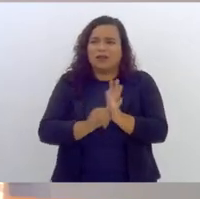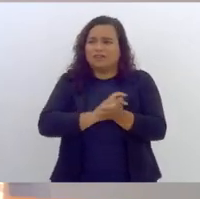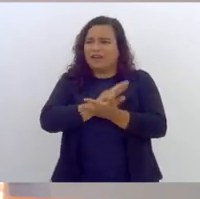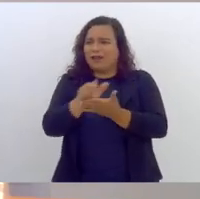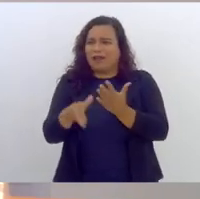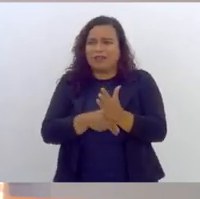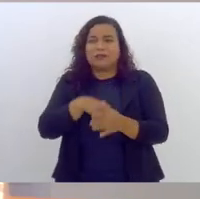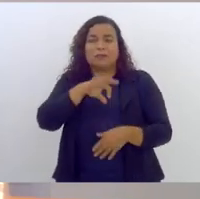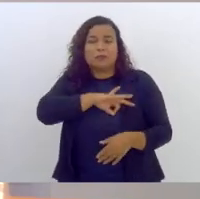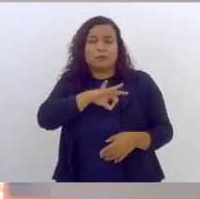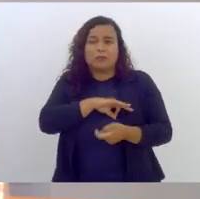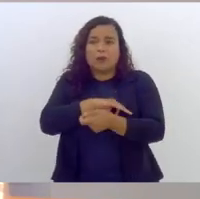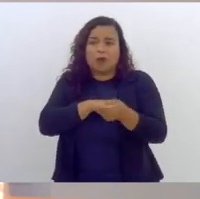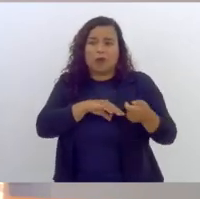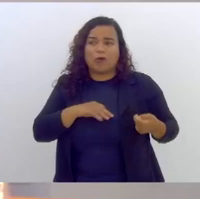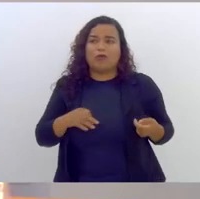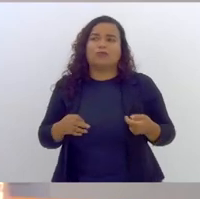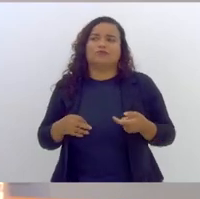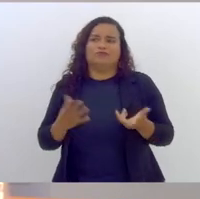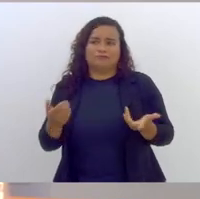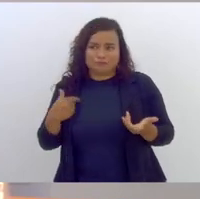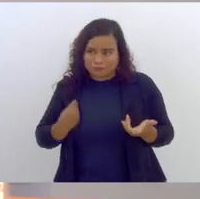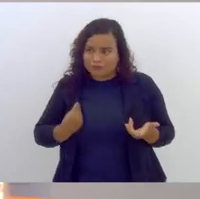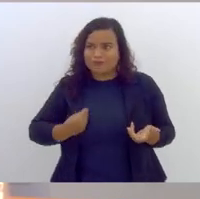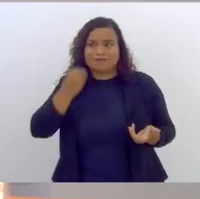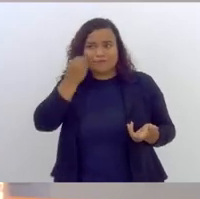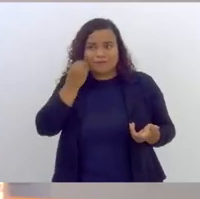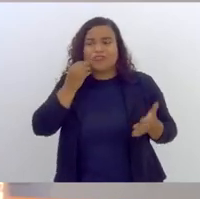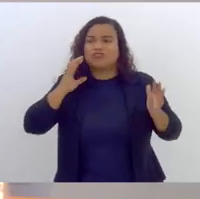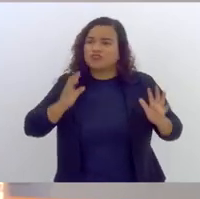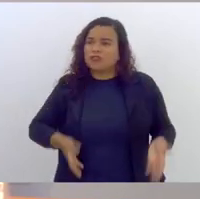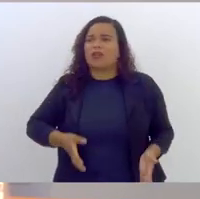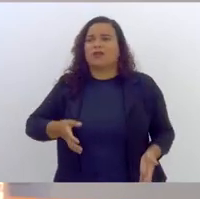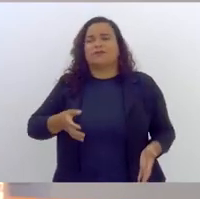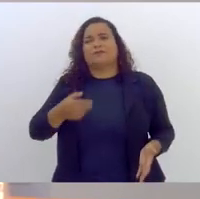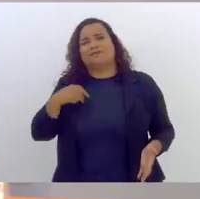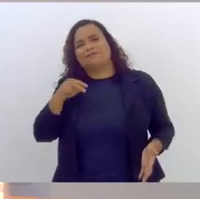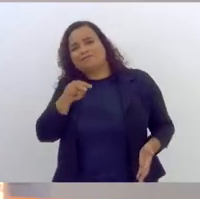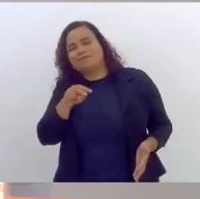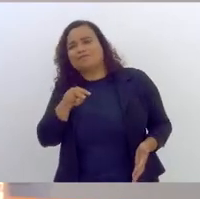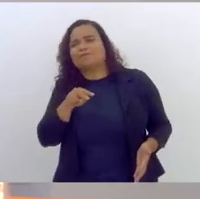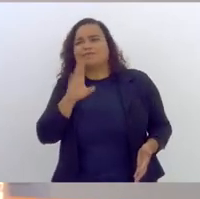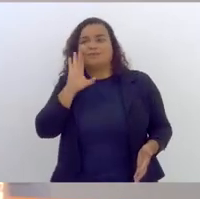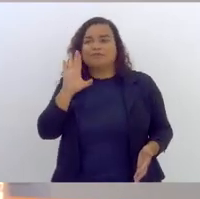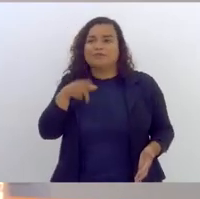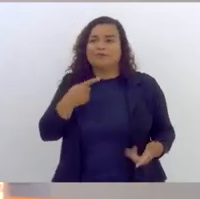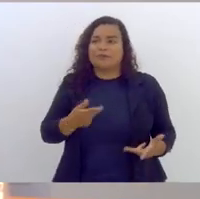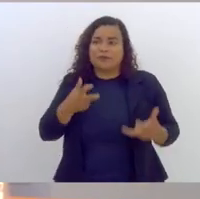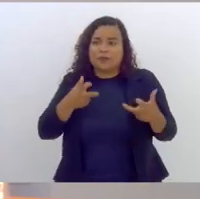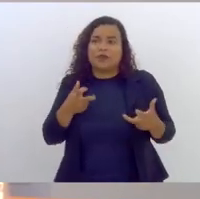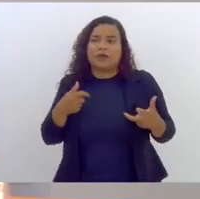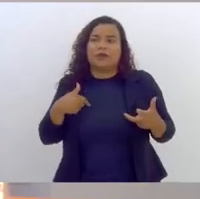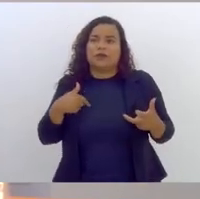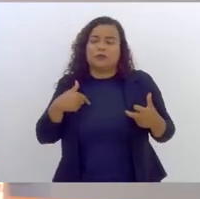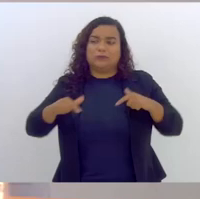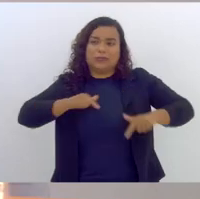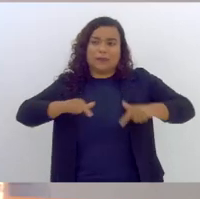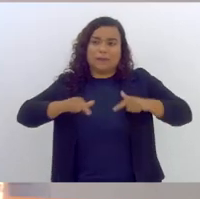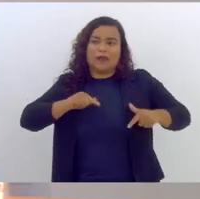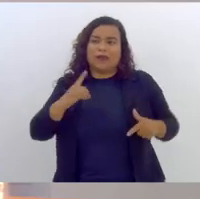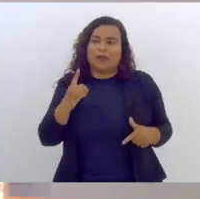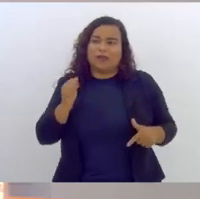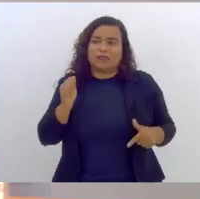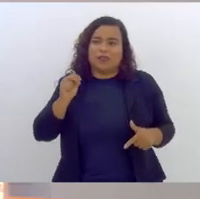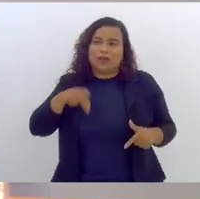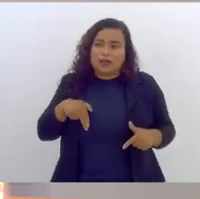policiais eu vivi isso é deputada Marta Rocha é de forma muito especial quando eu estive trabalhando na deã eu era